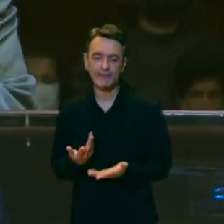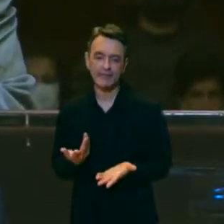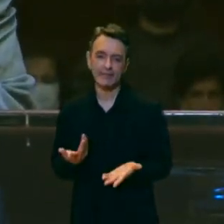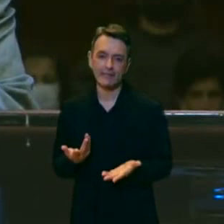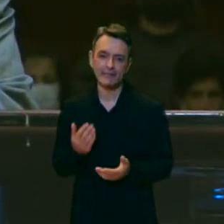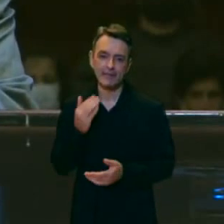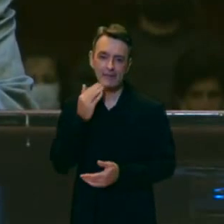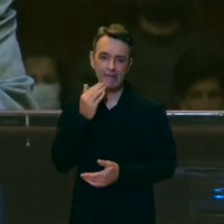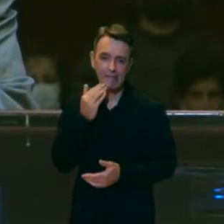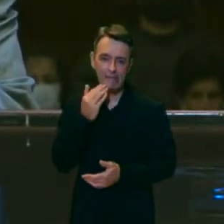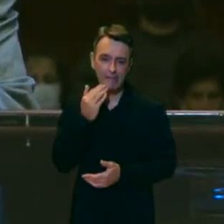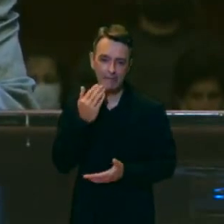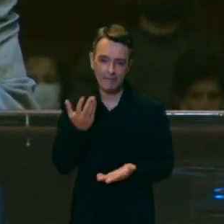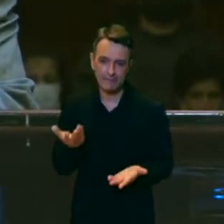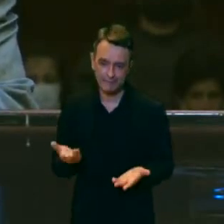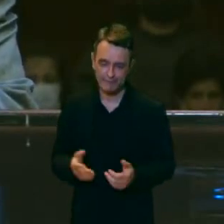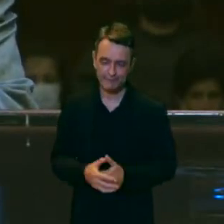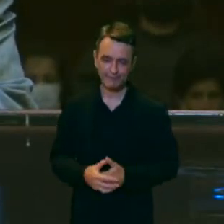defeituosa,